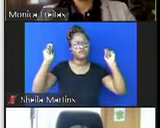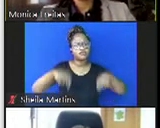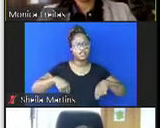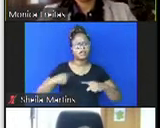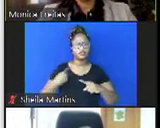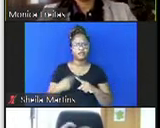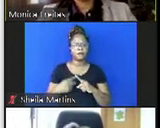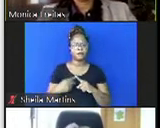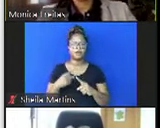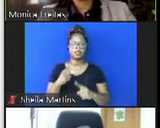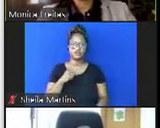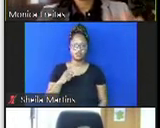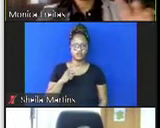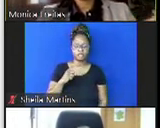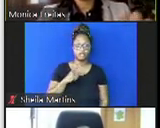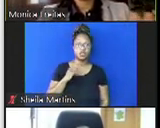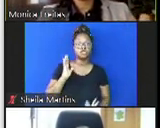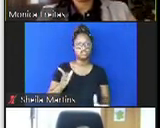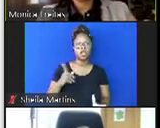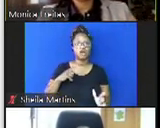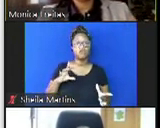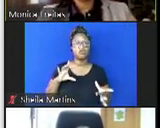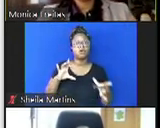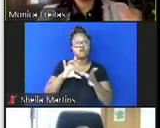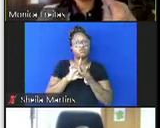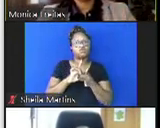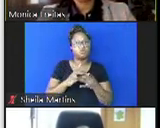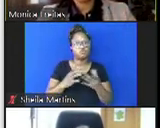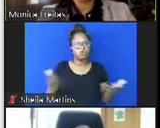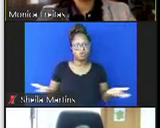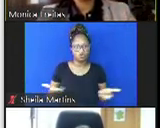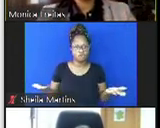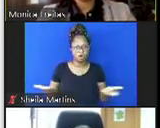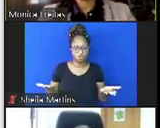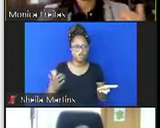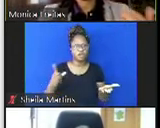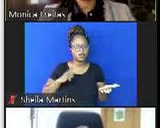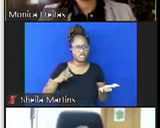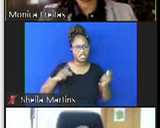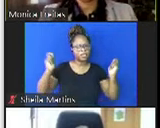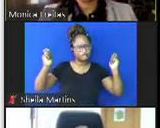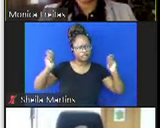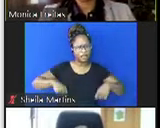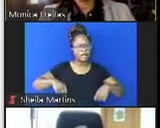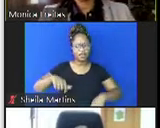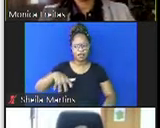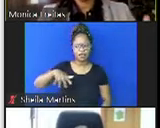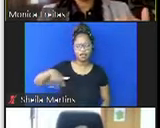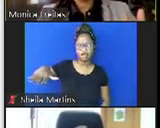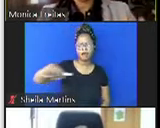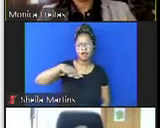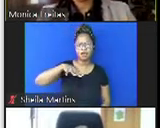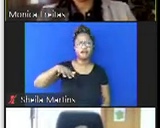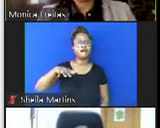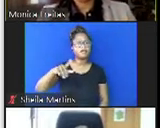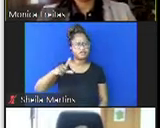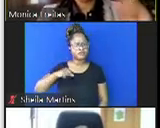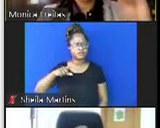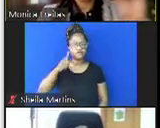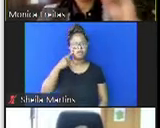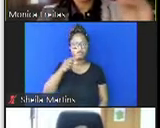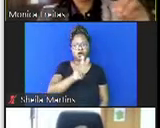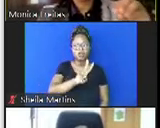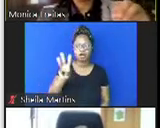mas temos lá um link que vocês poderão procurar para os humboldtianos e por área, tá? Vocês podem entrar no Euraccess, vocês